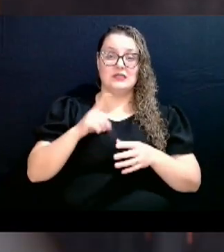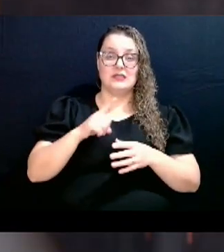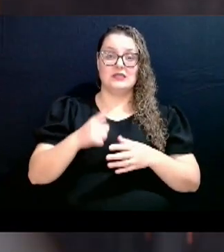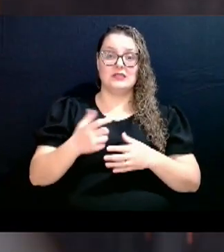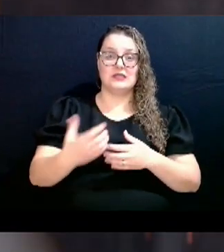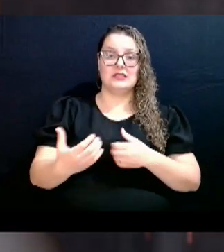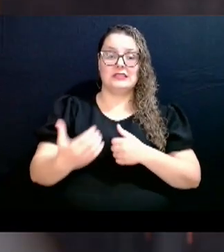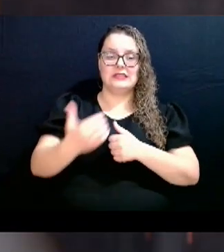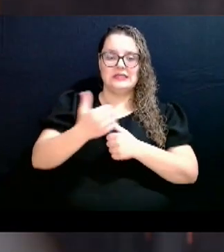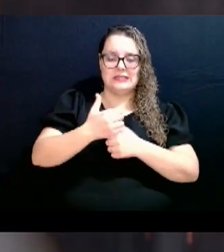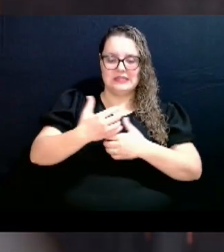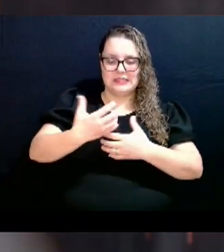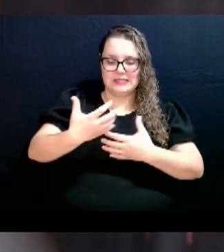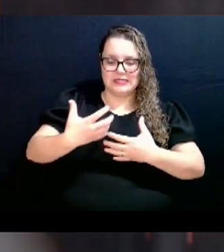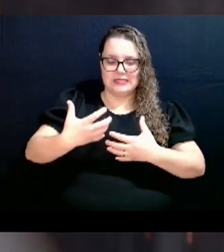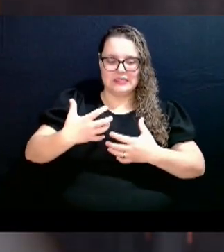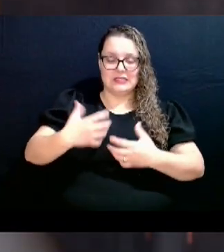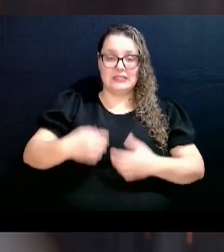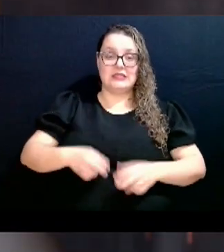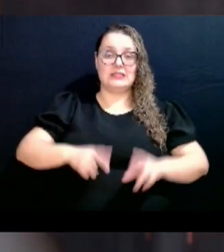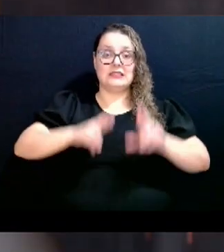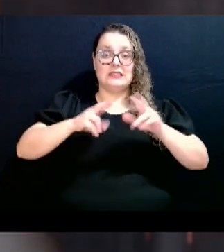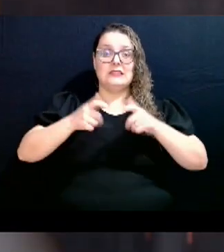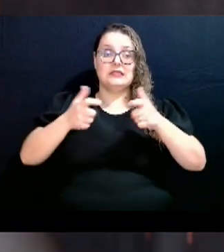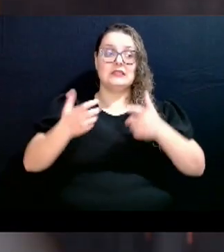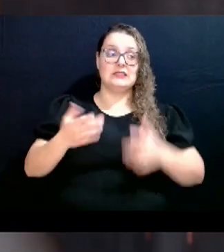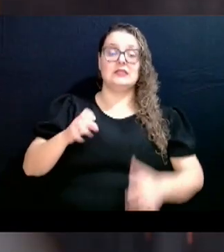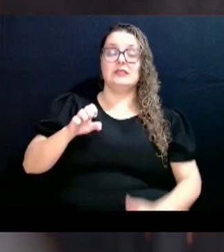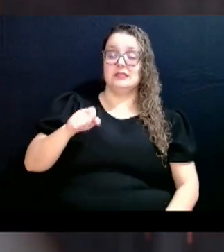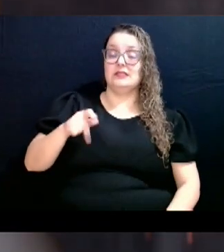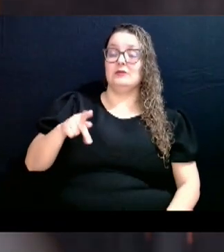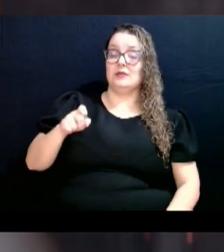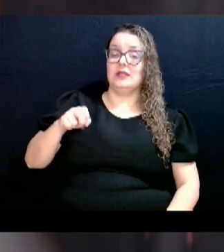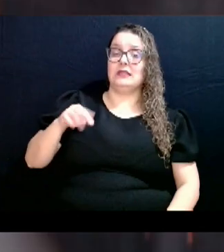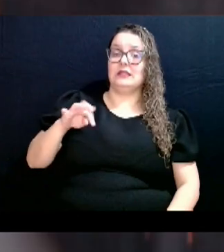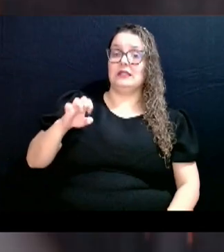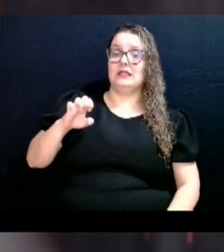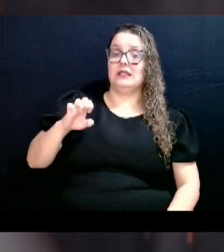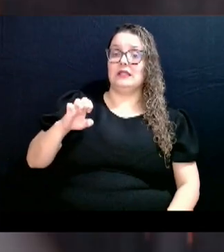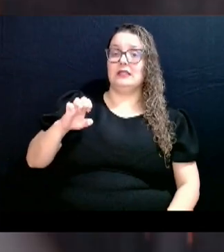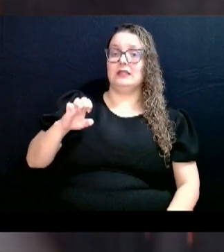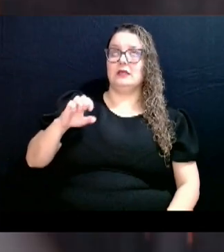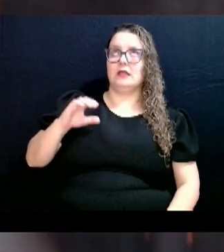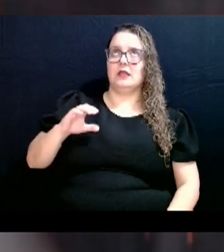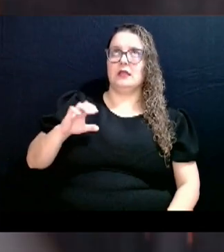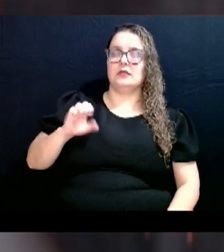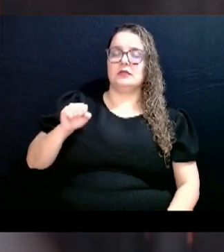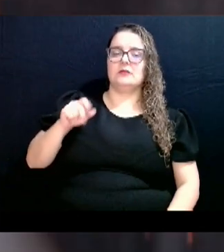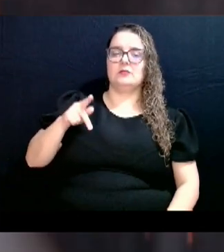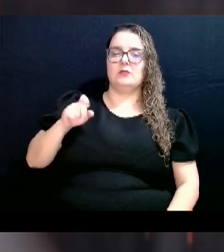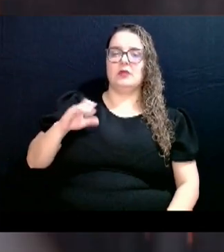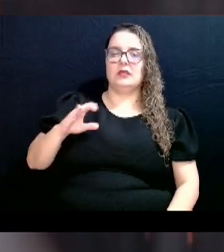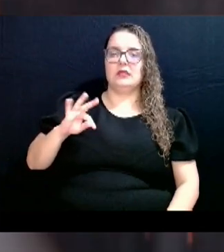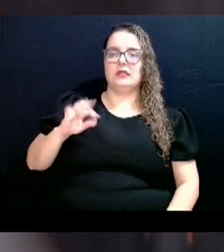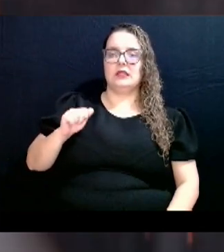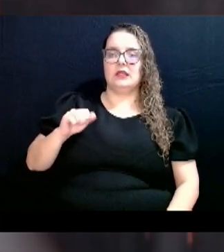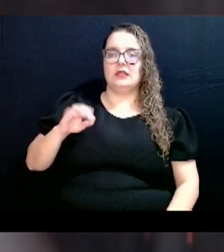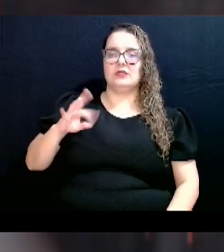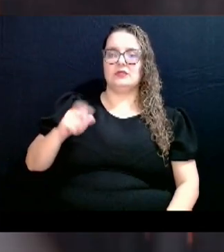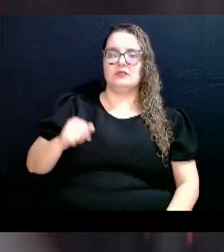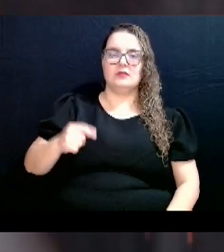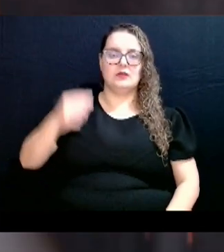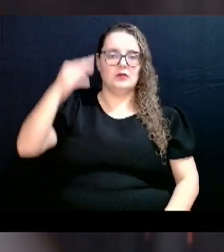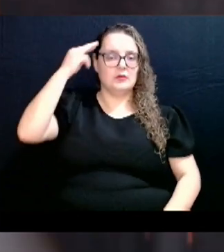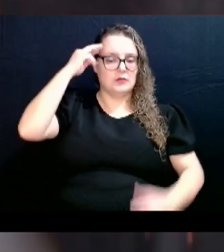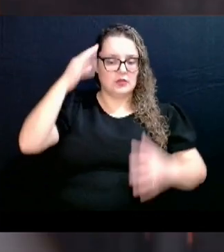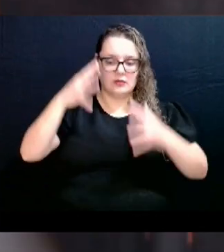grande expectativa, né? Então, é uma mente que deve estar muito confusa, não tem noção ainda do